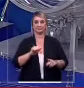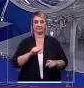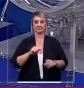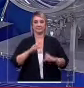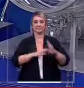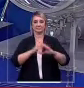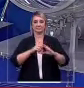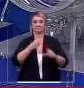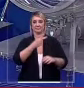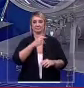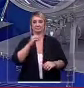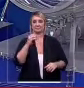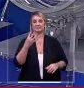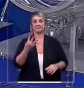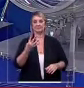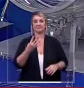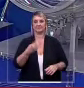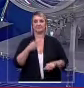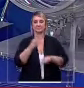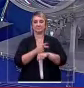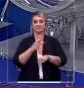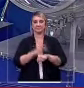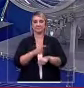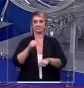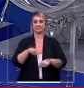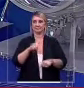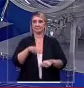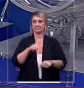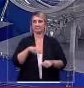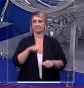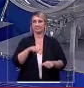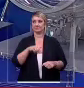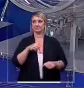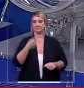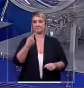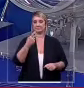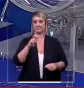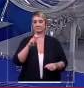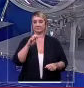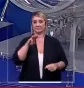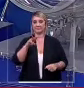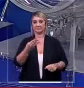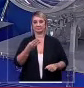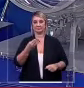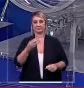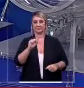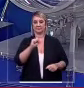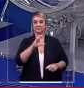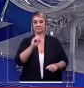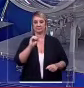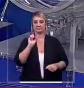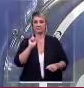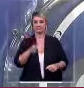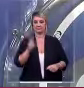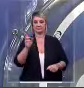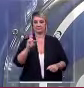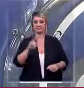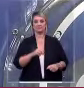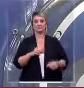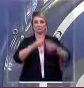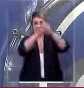concurso 2004. O prêmio deste concurso está estimado em 15 milhões e 800 mil reais.